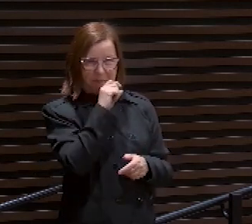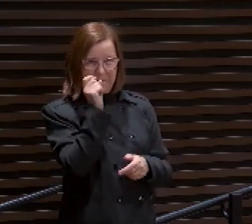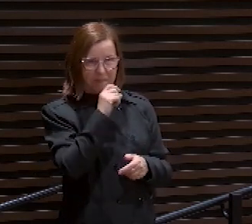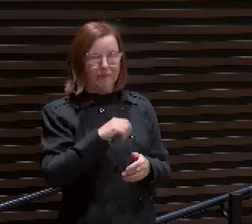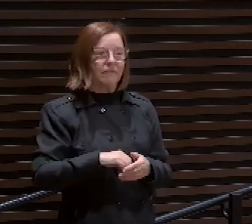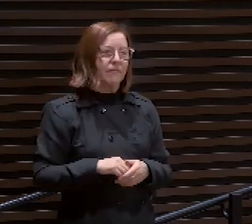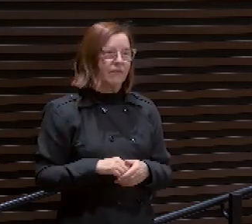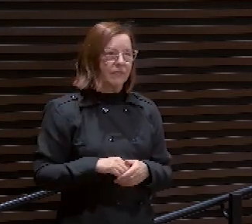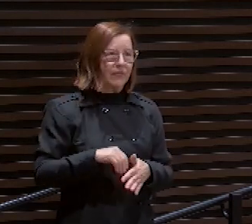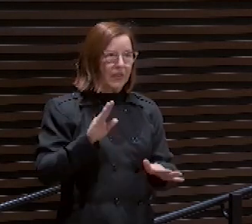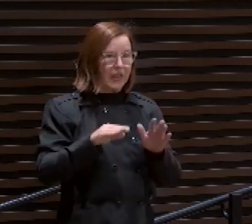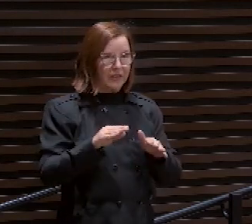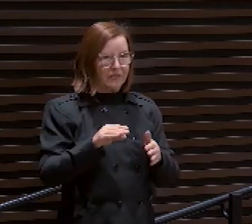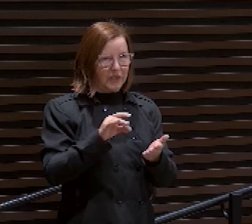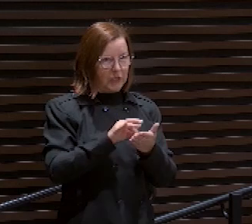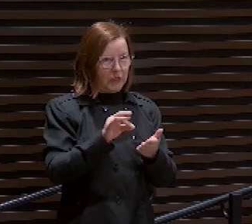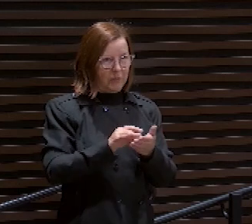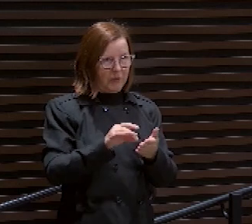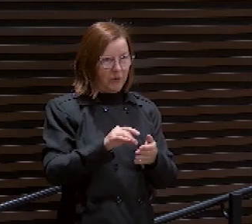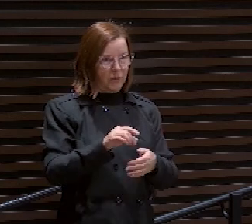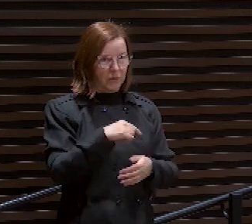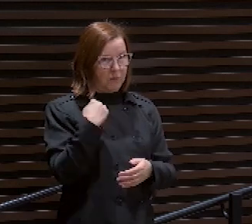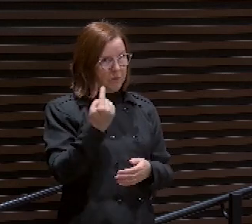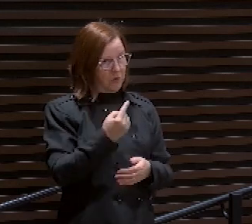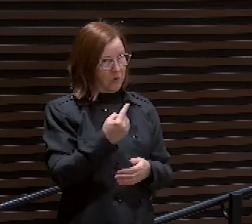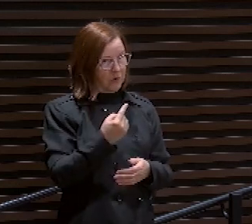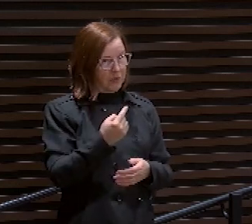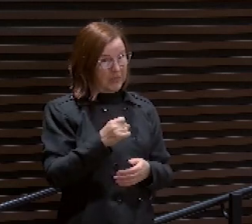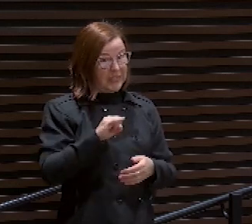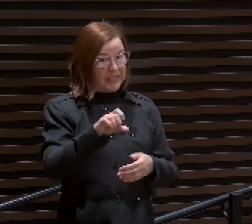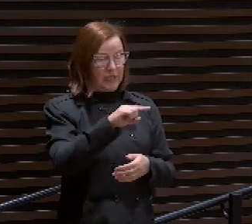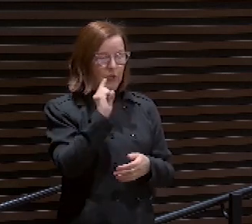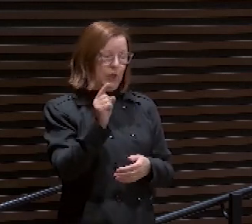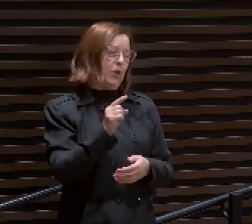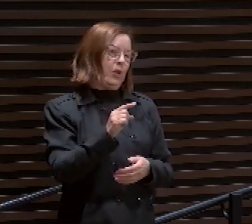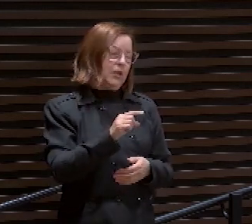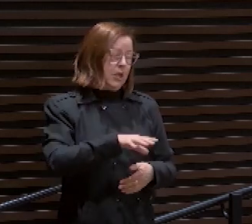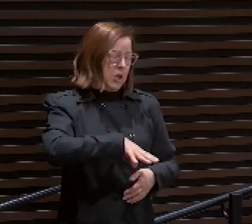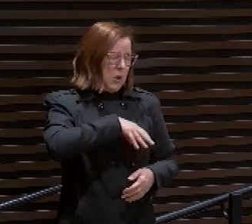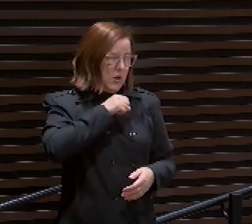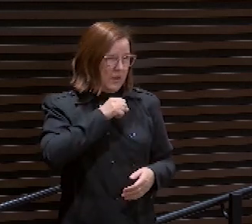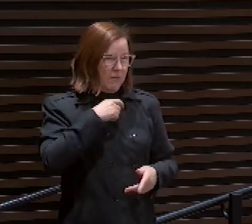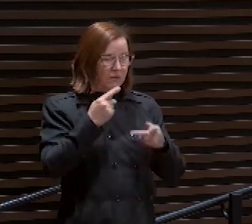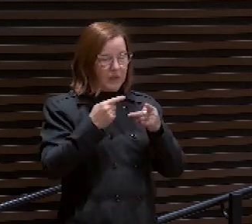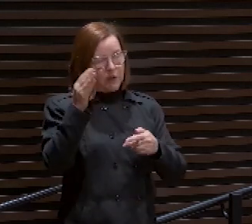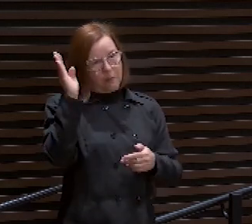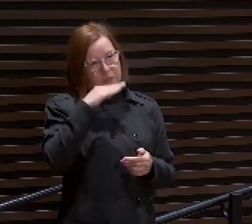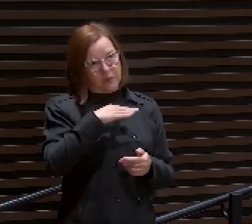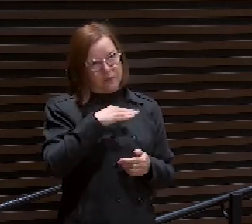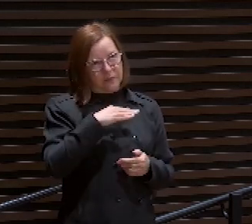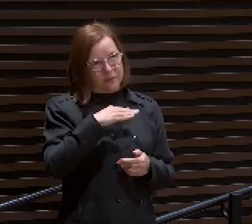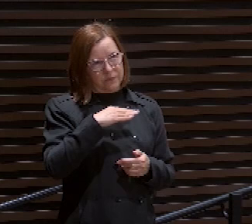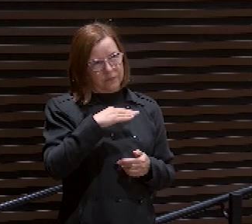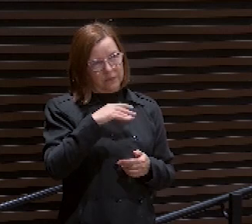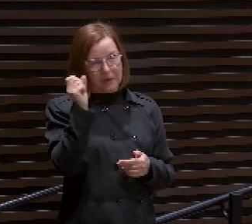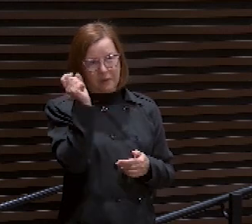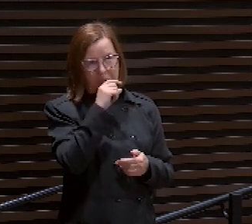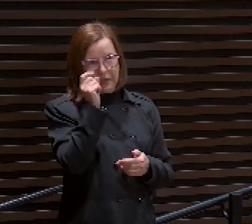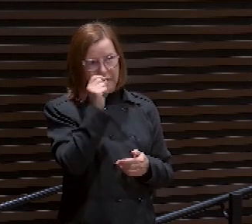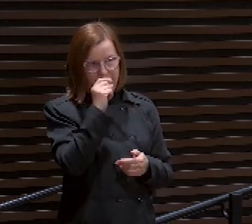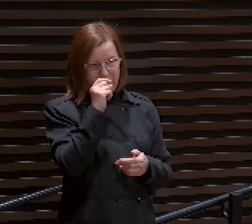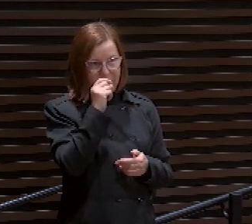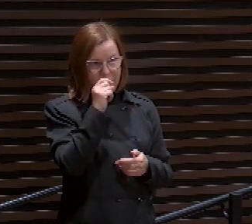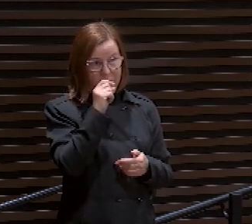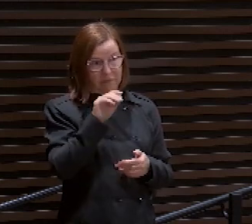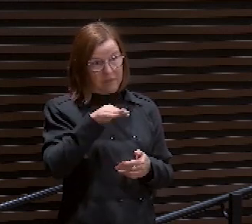E muitas vezes também os inimigos somos nós, tá? Quando nós odiamos, quando nós maldizemos e quando nós caluniamos, os inimigos somos